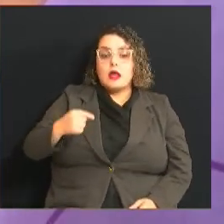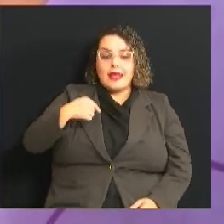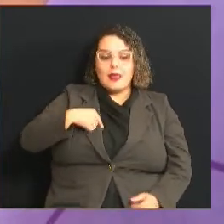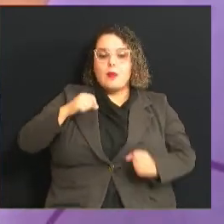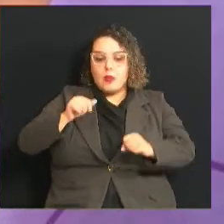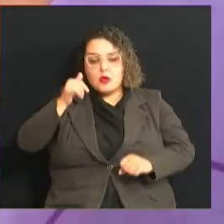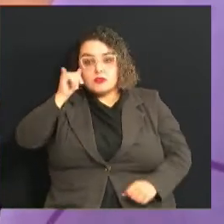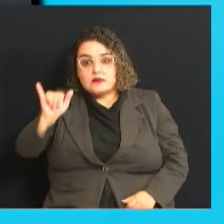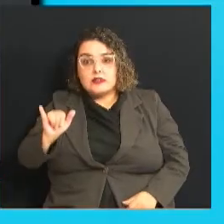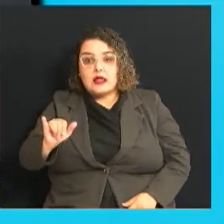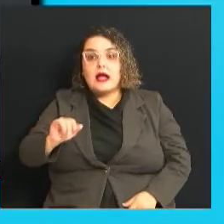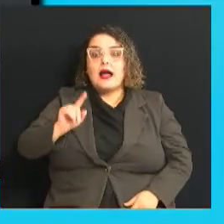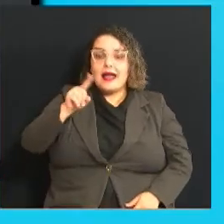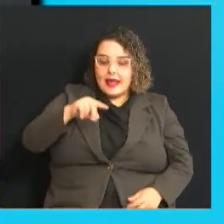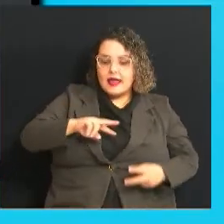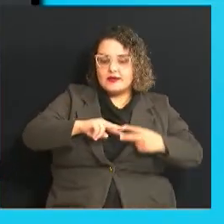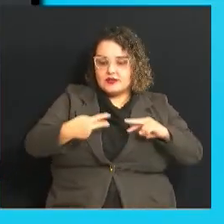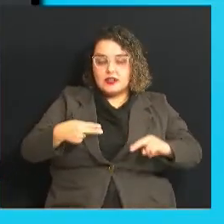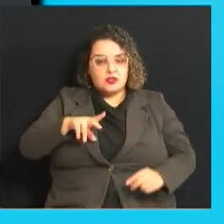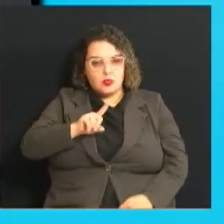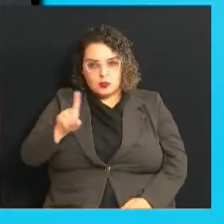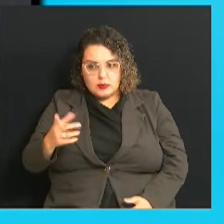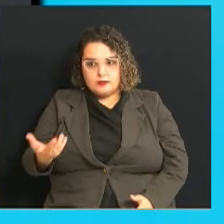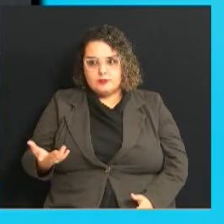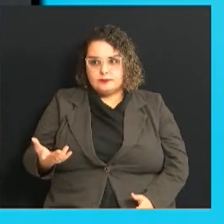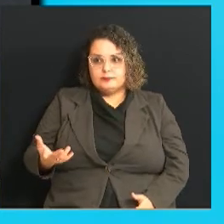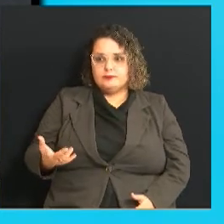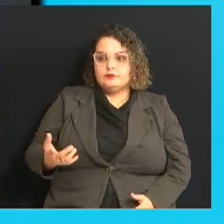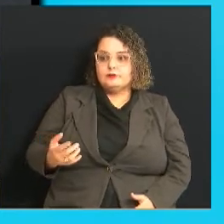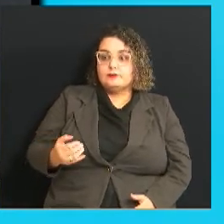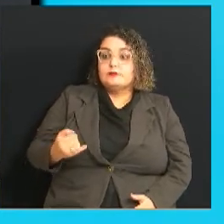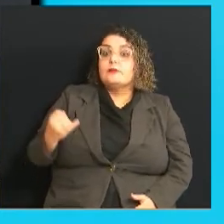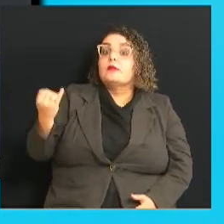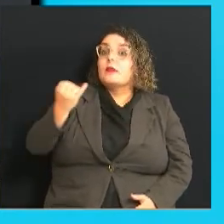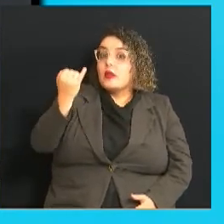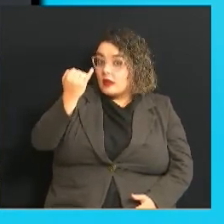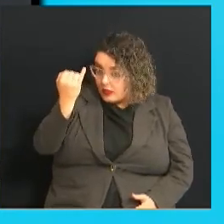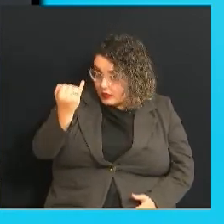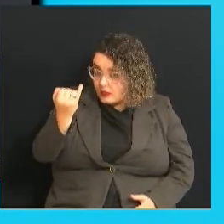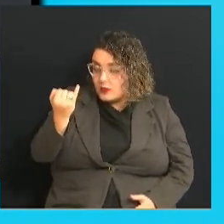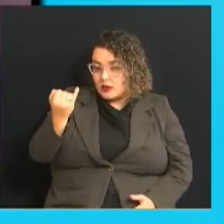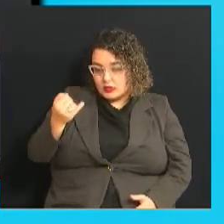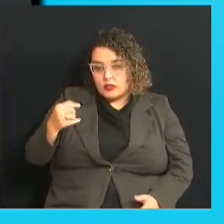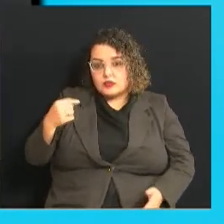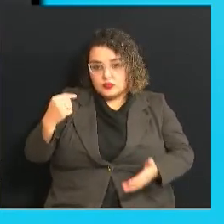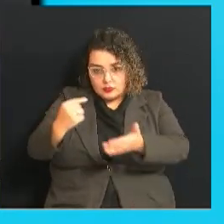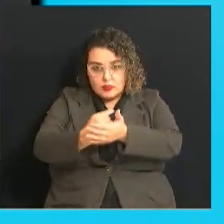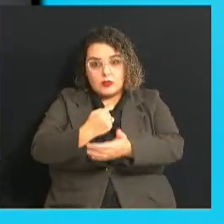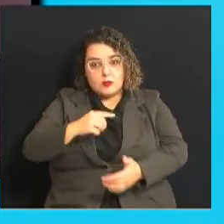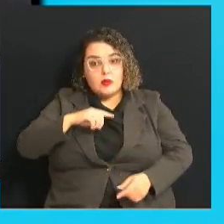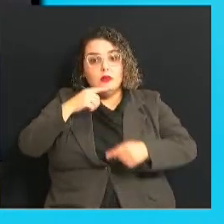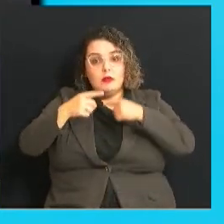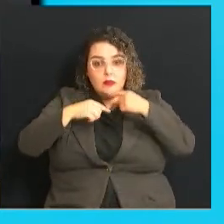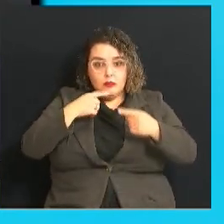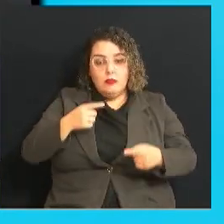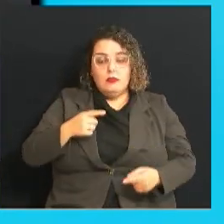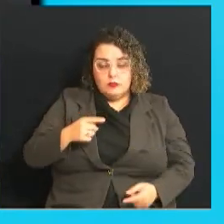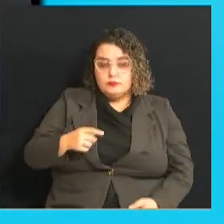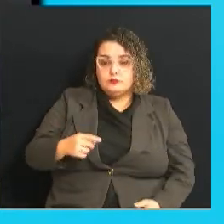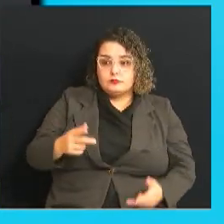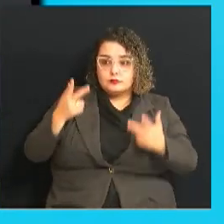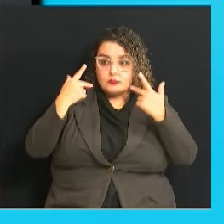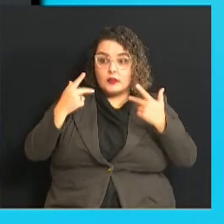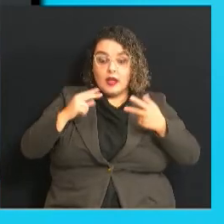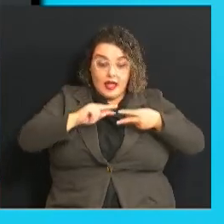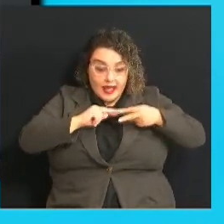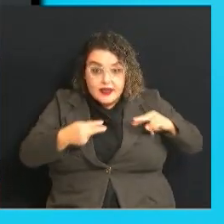não? Isso é interessantíssimo, é uma dúvida muito comum. É genético? Eu vou ter também, né?